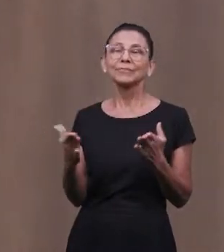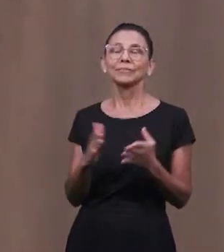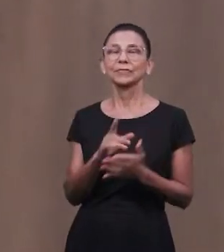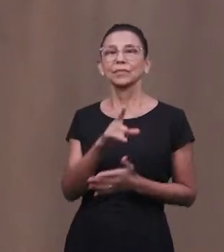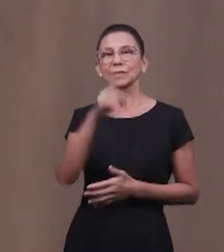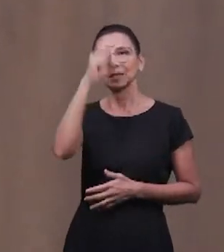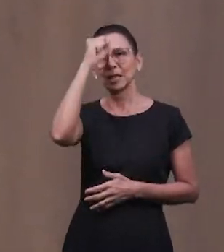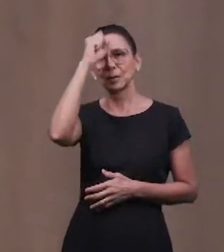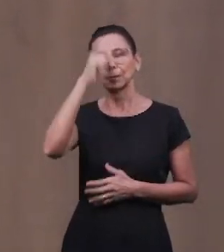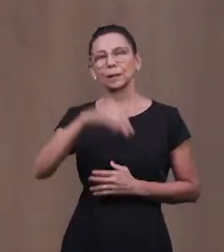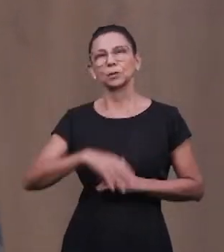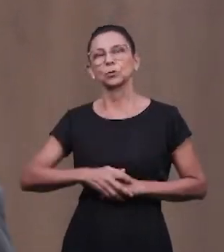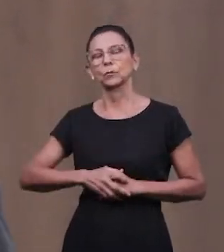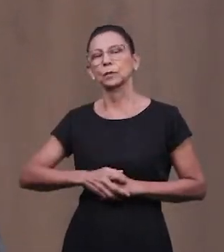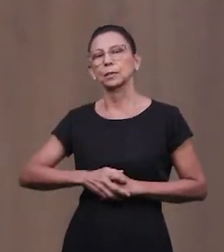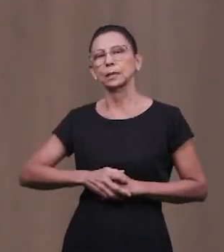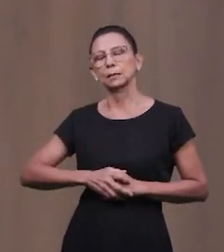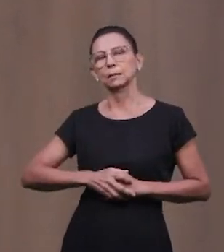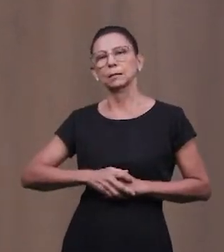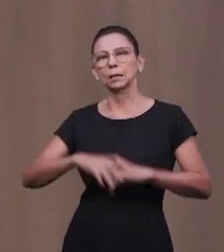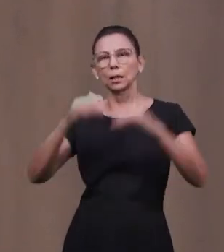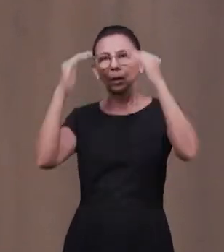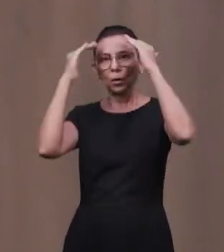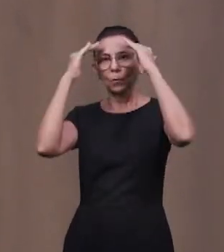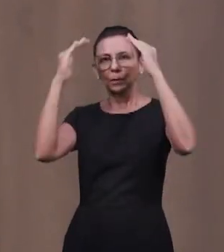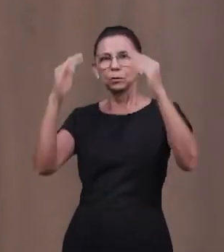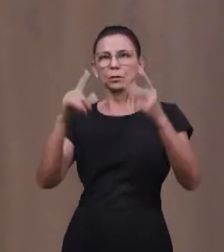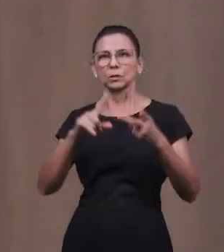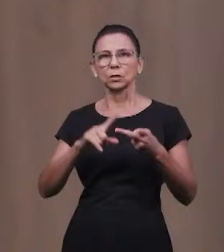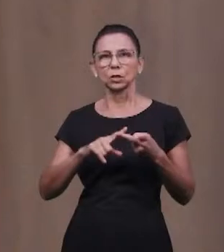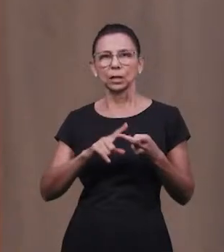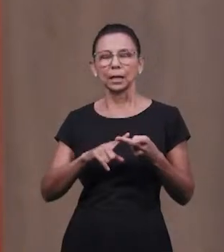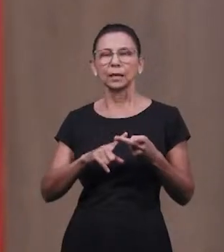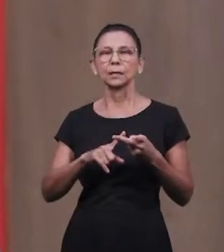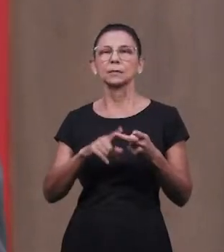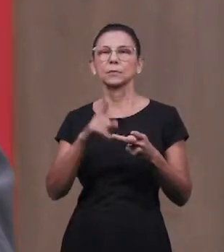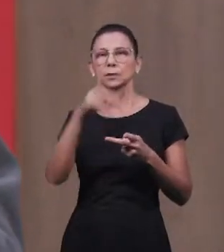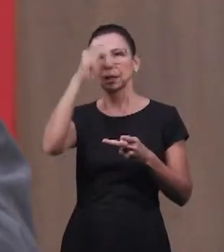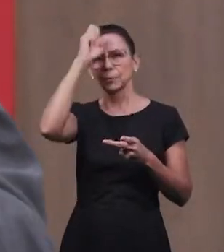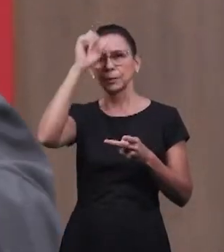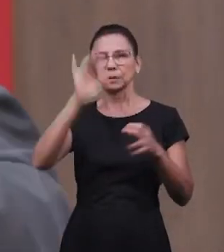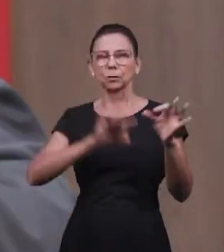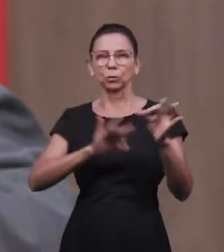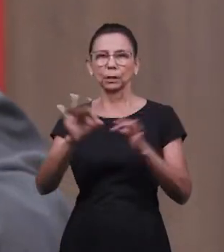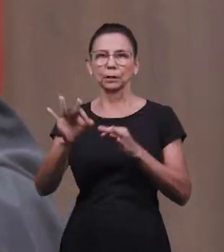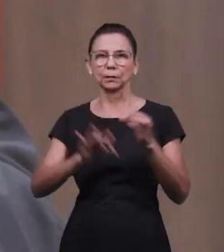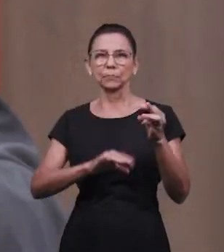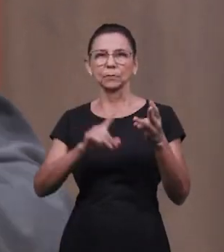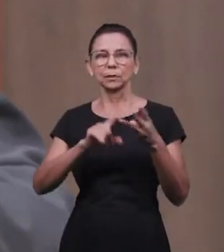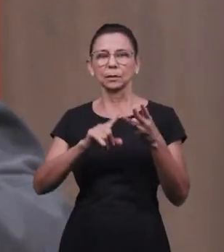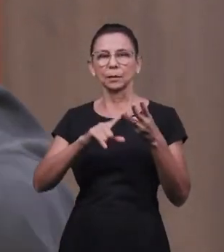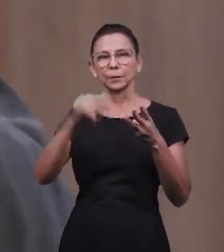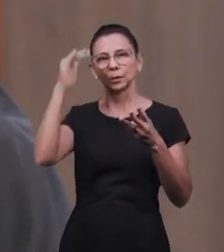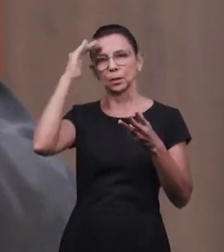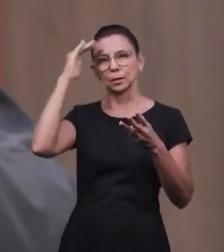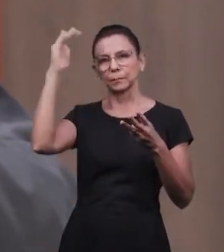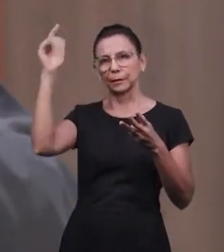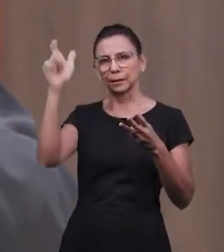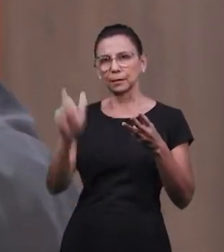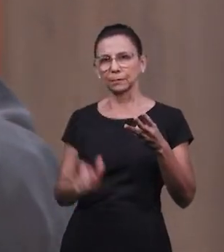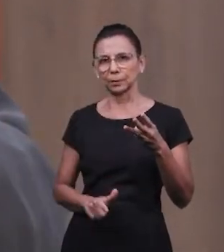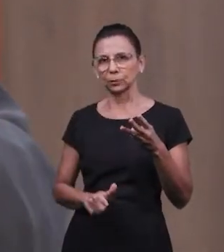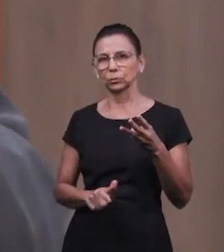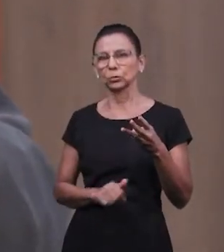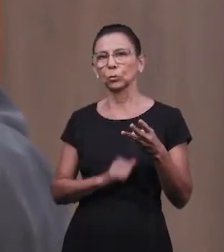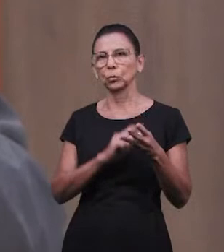você aprende obediência na Bíblia, você aprende organização na Bíblia, você aprende respeito na Bíblia, né? Você pega os 10